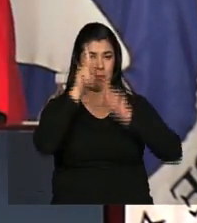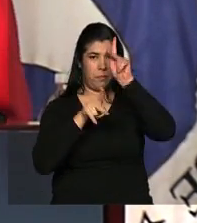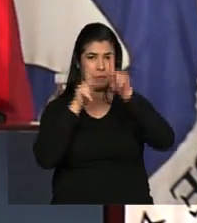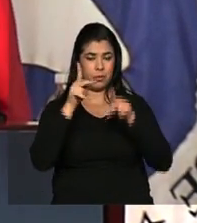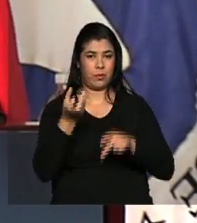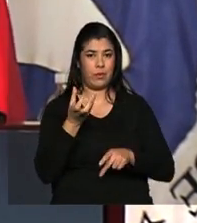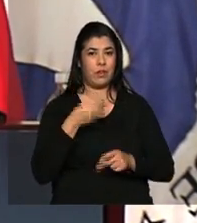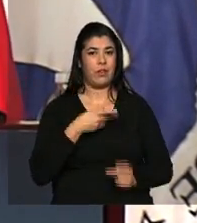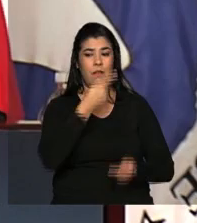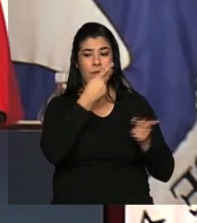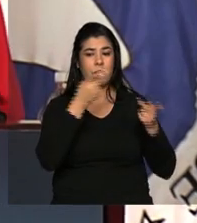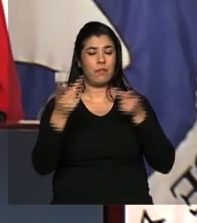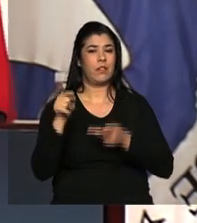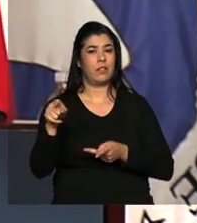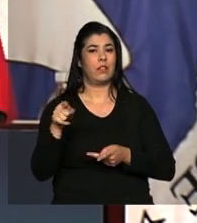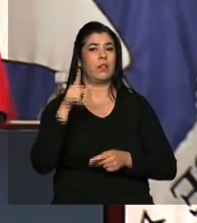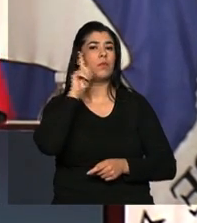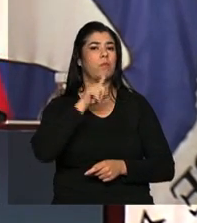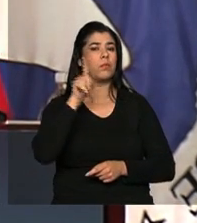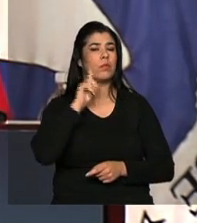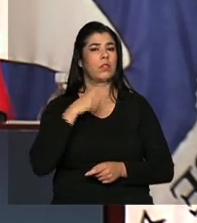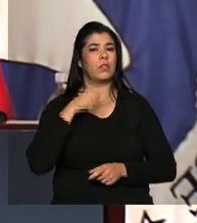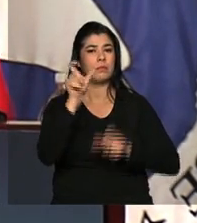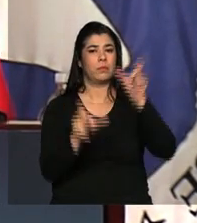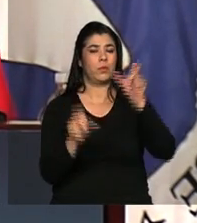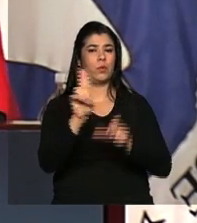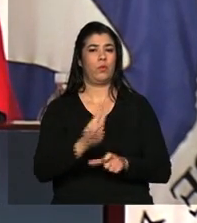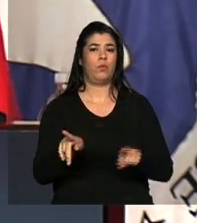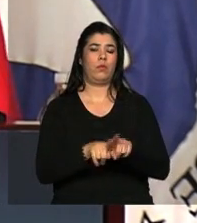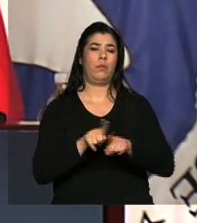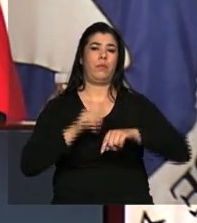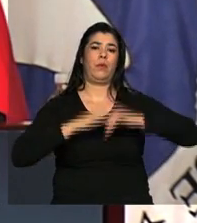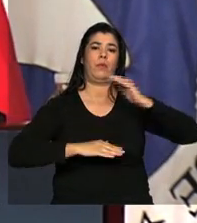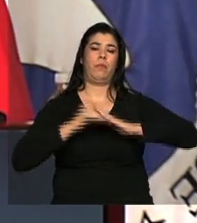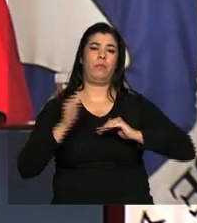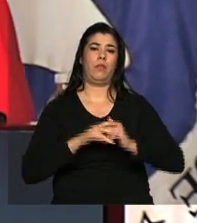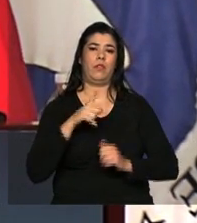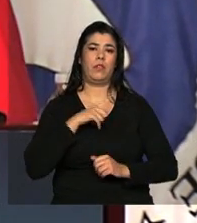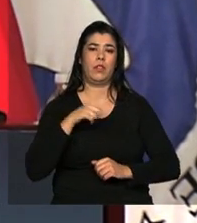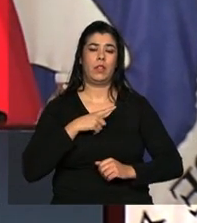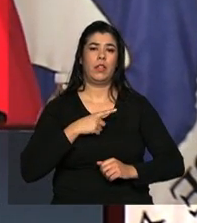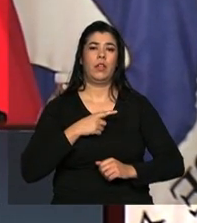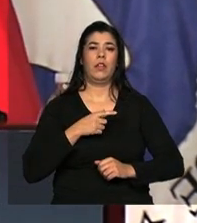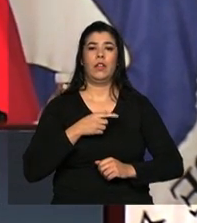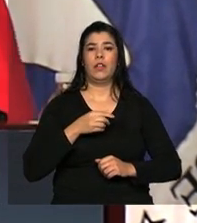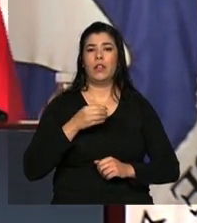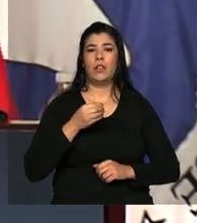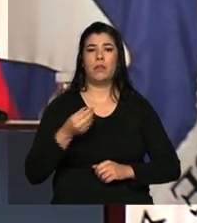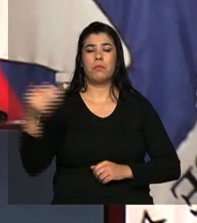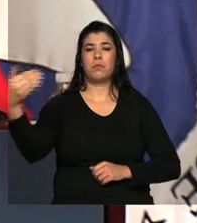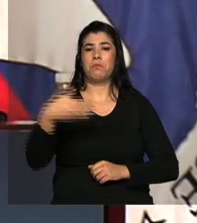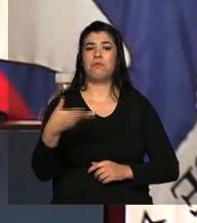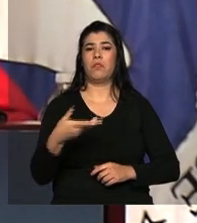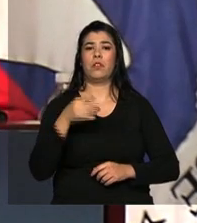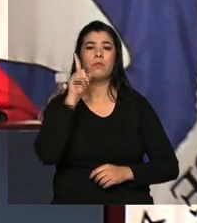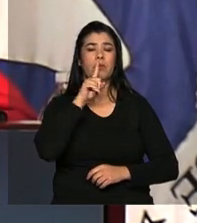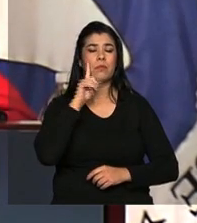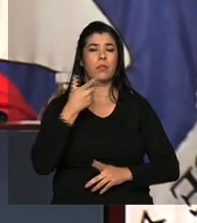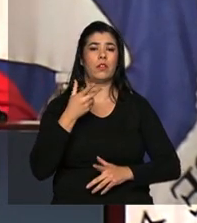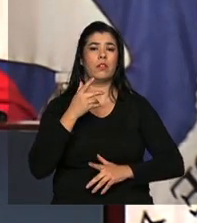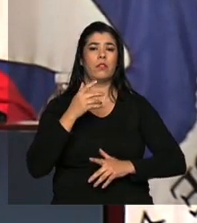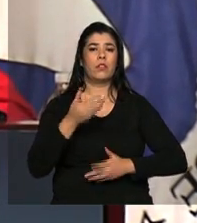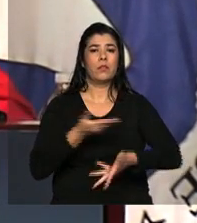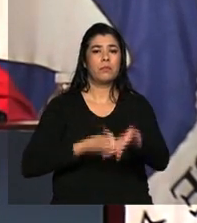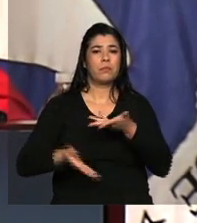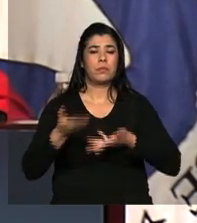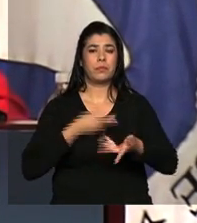usam da sua presença para realizar as suas atividades empresariais.